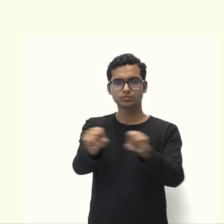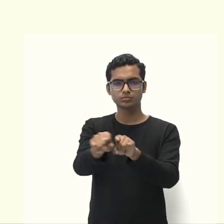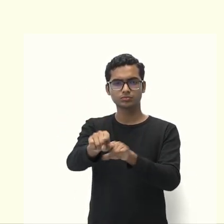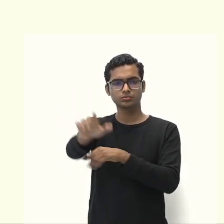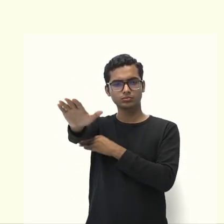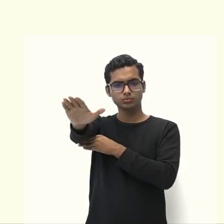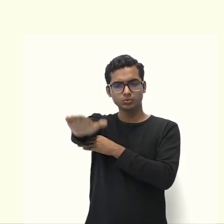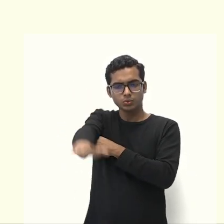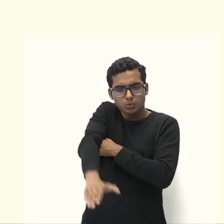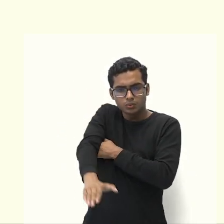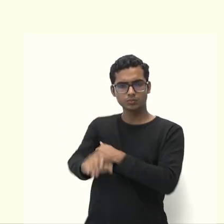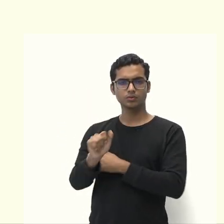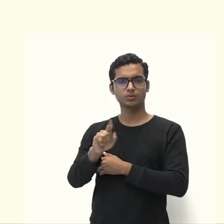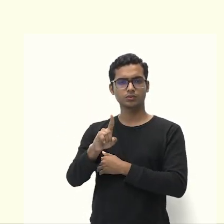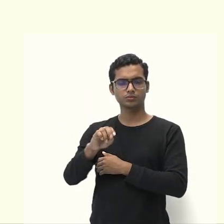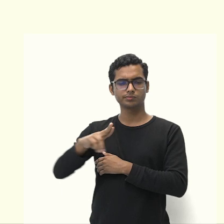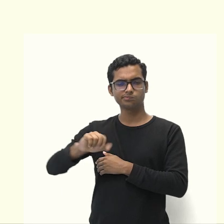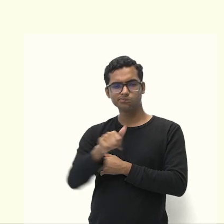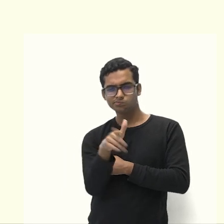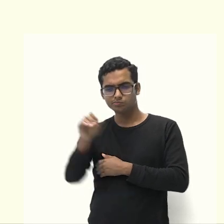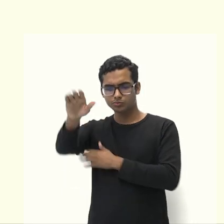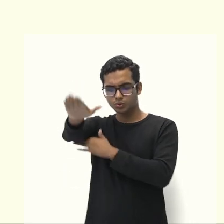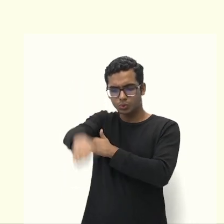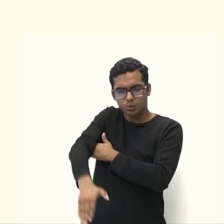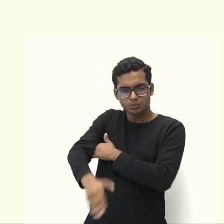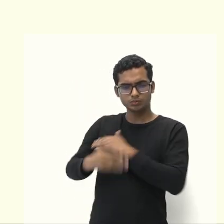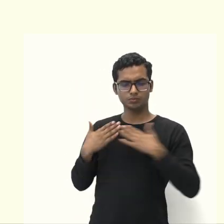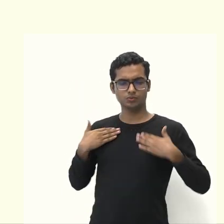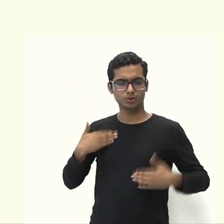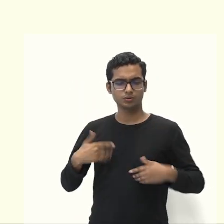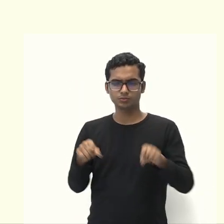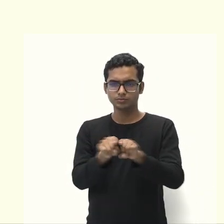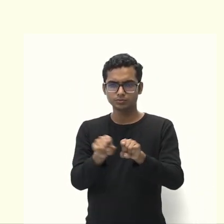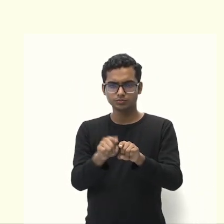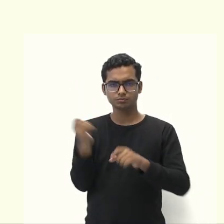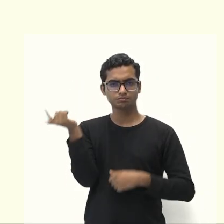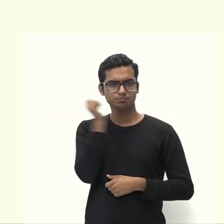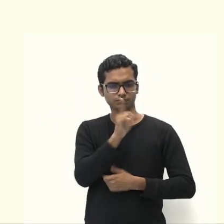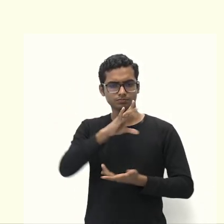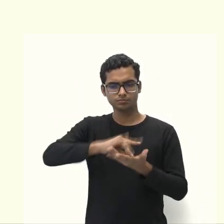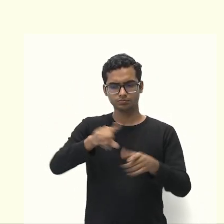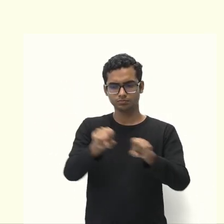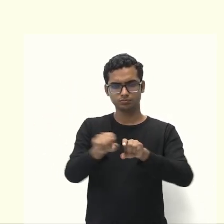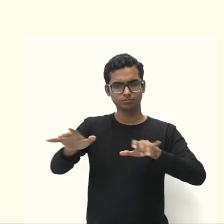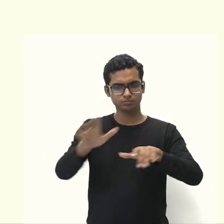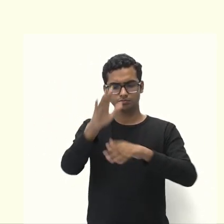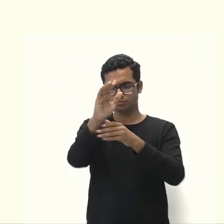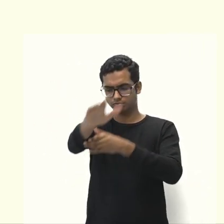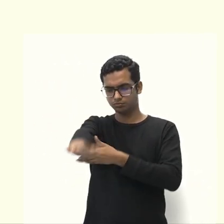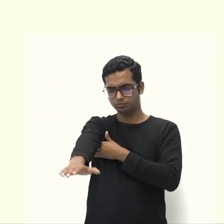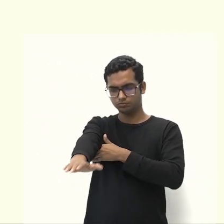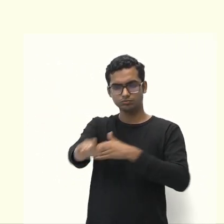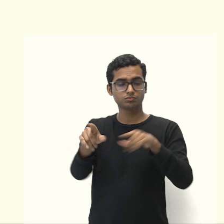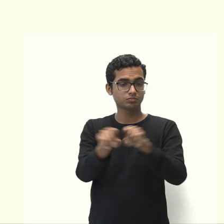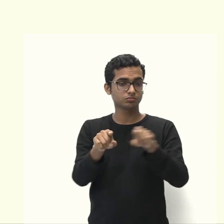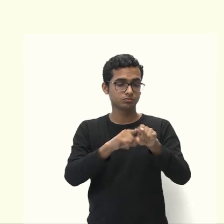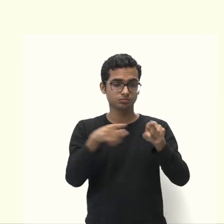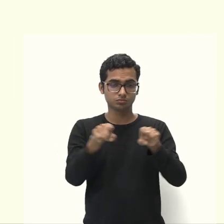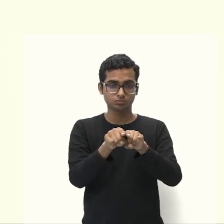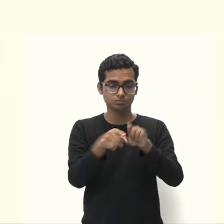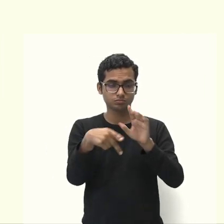de aproximação da linha média do corpo, realizado tanto pelo seu braço quanto pela sua